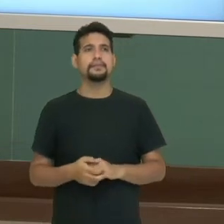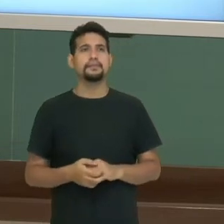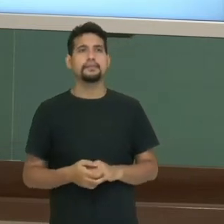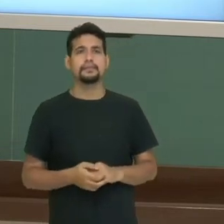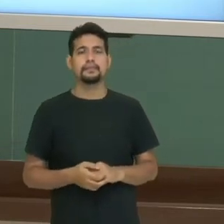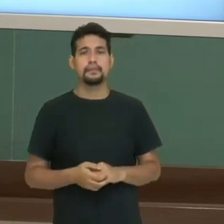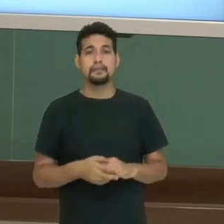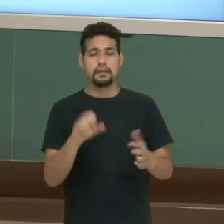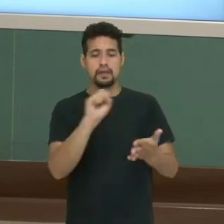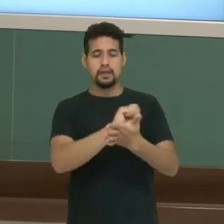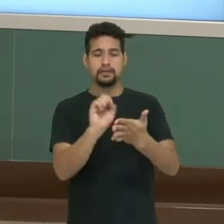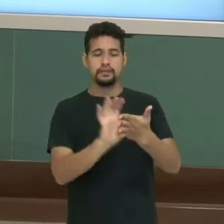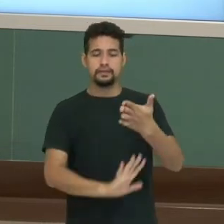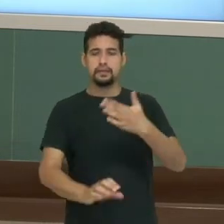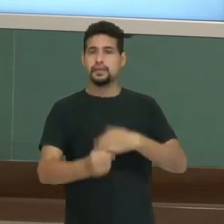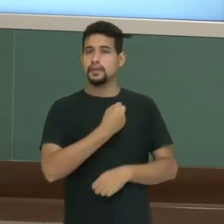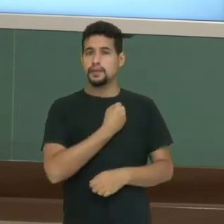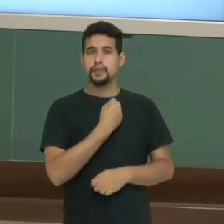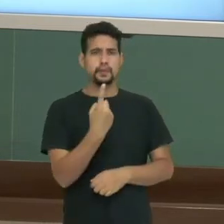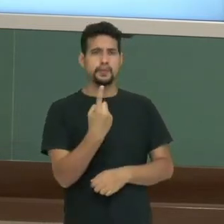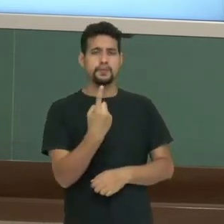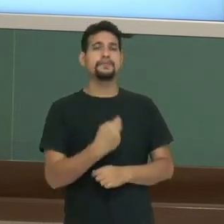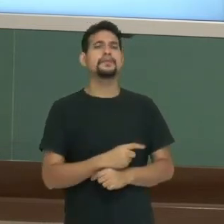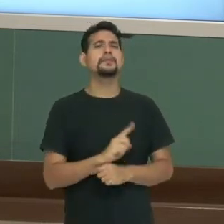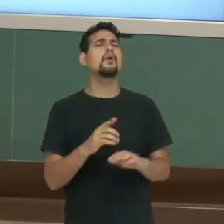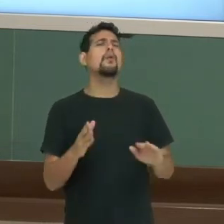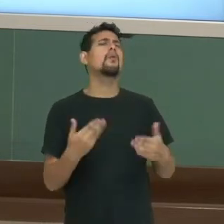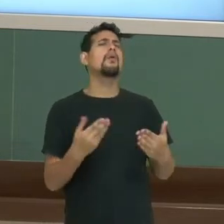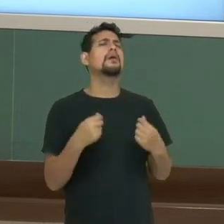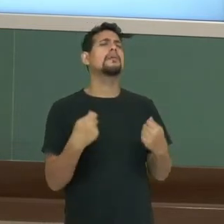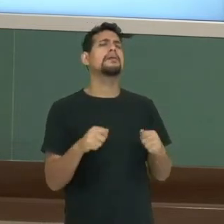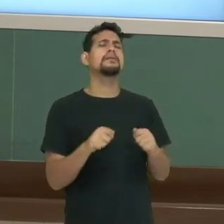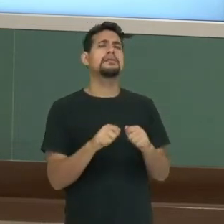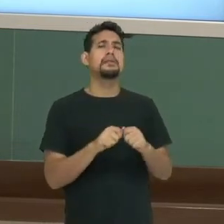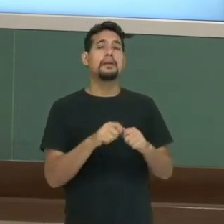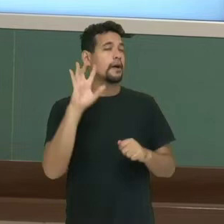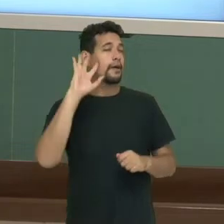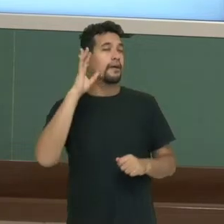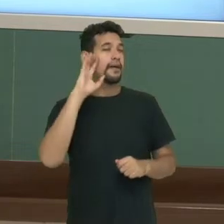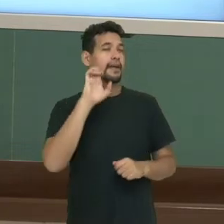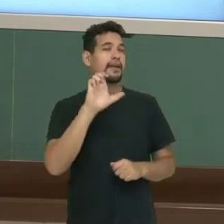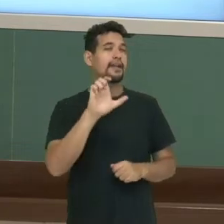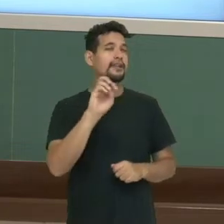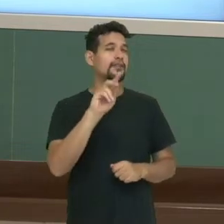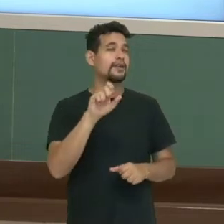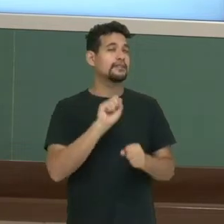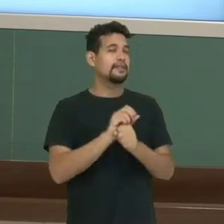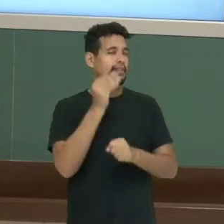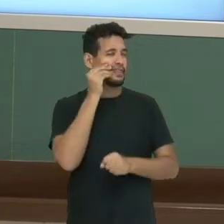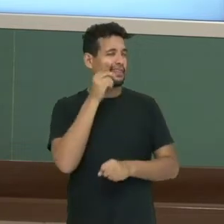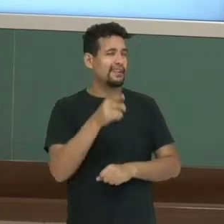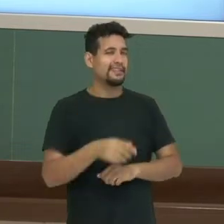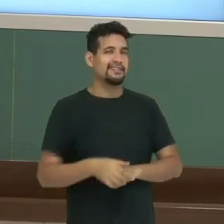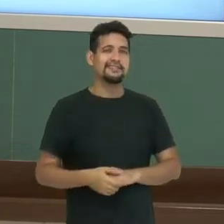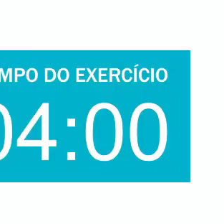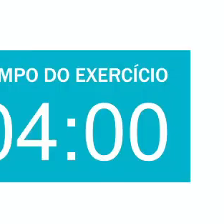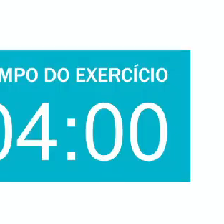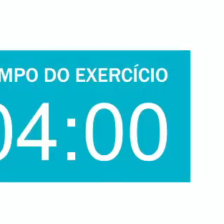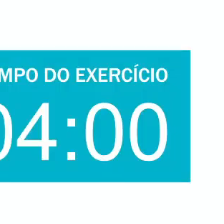Vamos para a atividade 1 agora? Quais são as condições para que ocorra a eletrólise? Agora é com vocês.